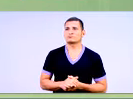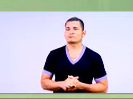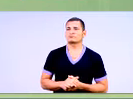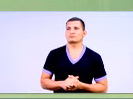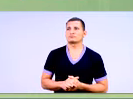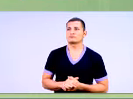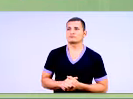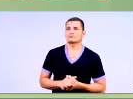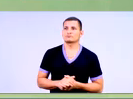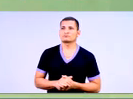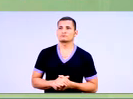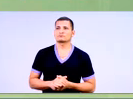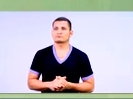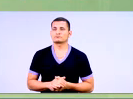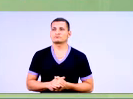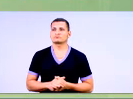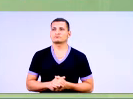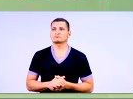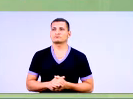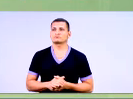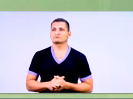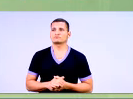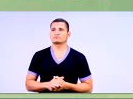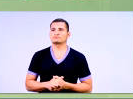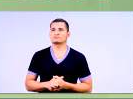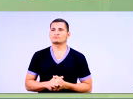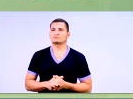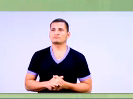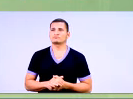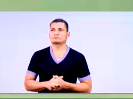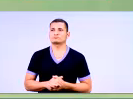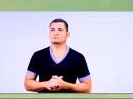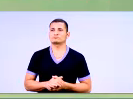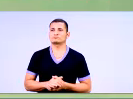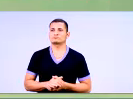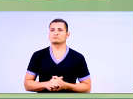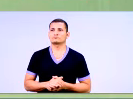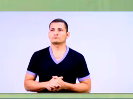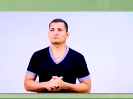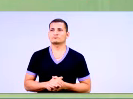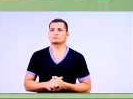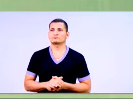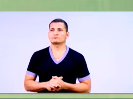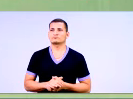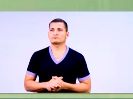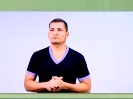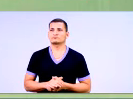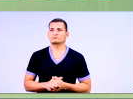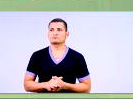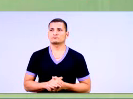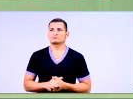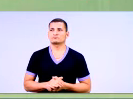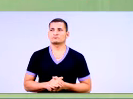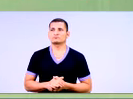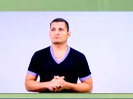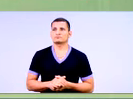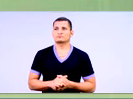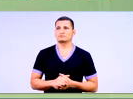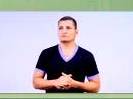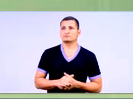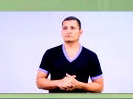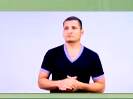hardware, software. Quando a gente fala dos computadores, a gente tem que considerar o hardware e software. Aí ele vai falar que o hardware